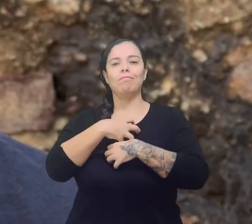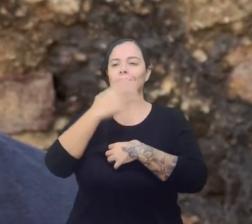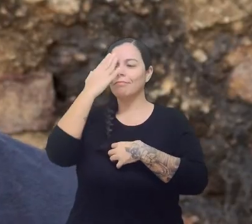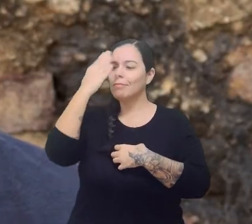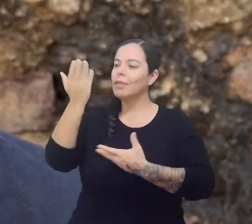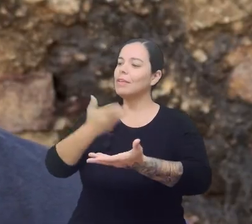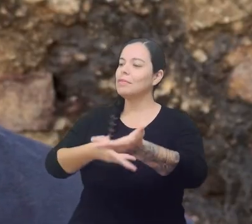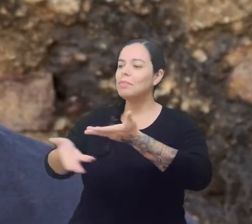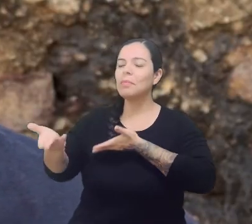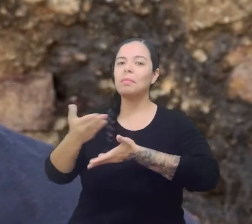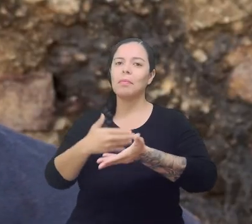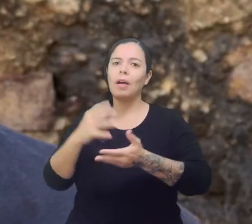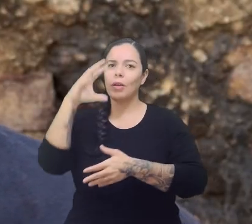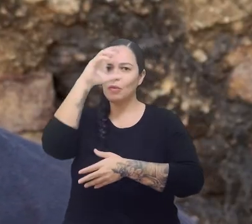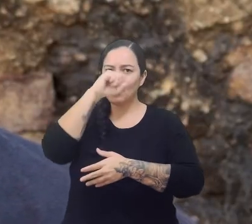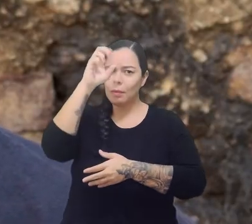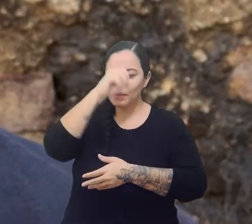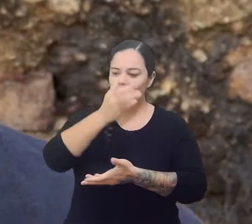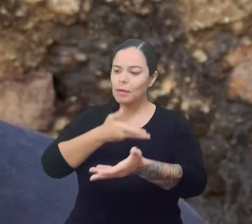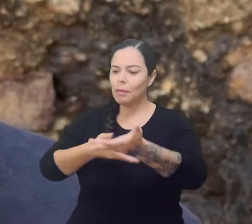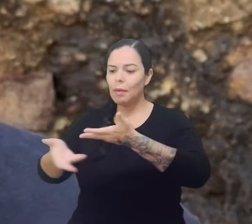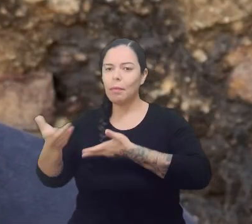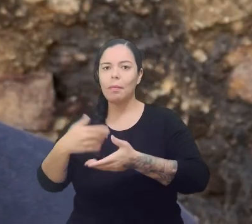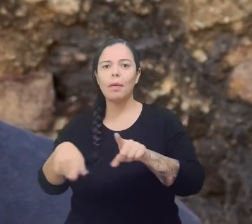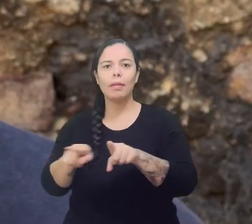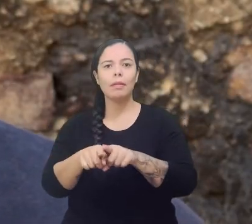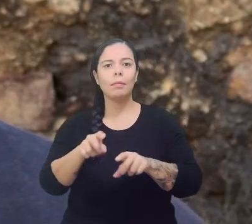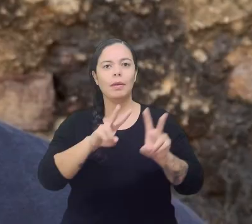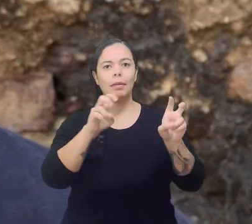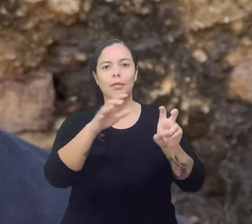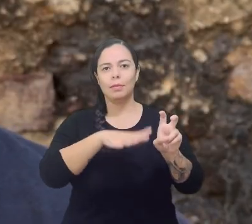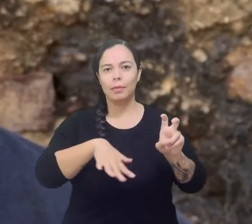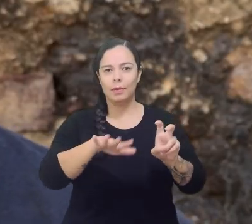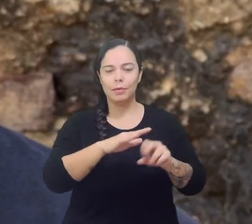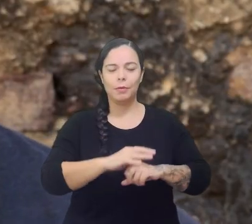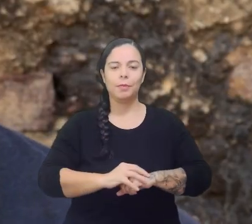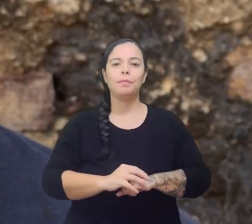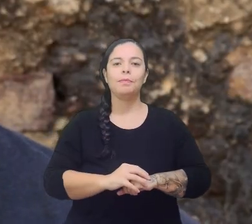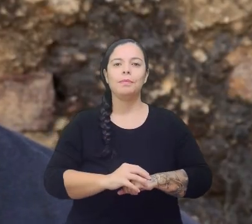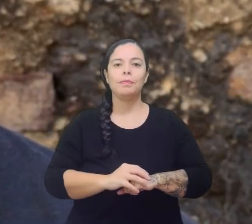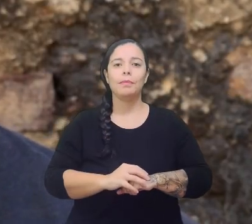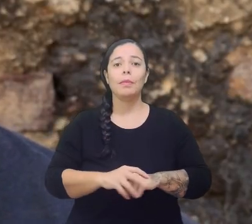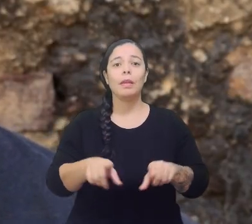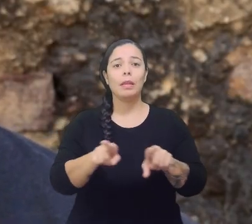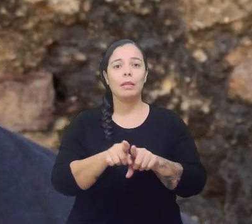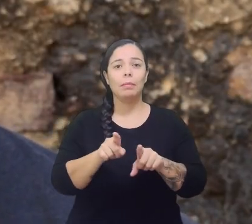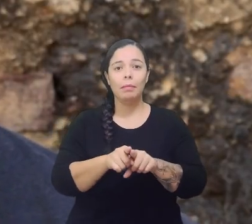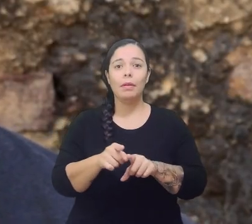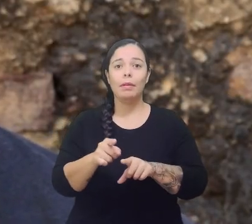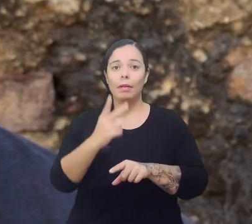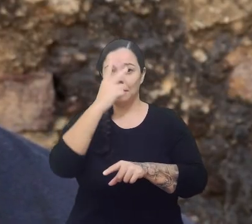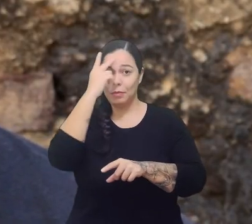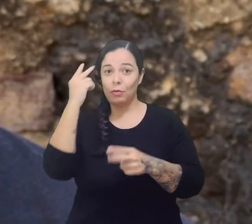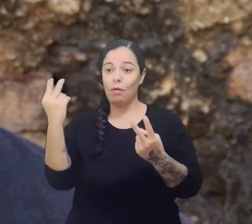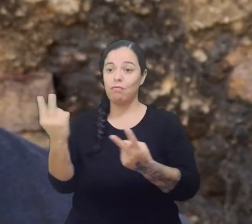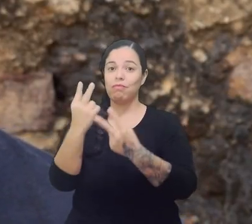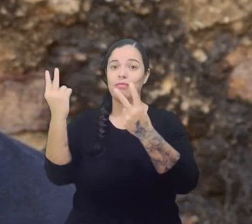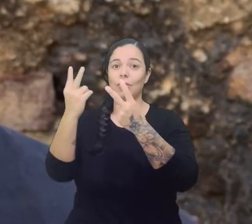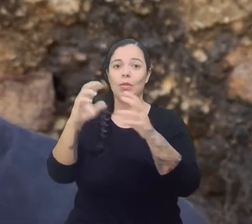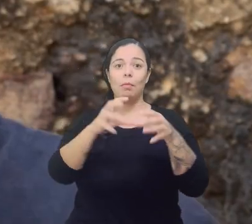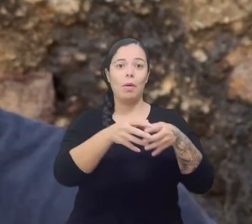região também. E uma dessas cabeças brancas que não era do SECRON, mas que era uma pessoa